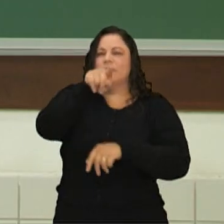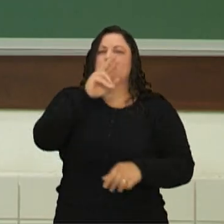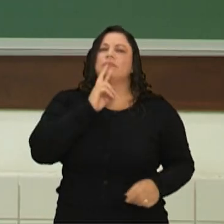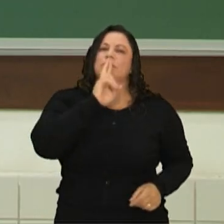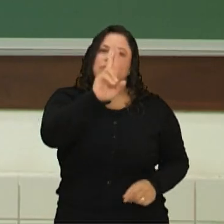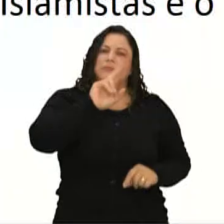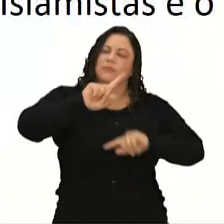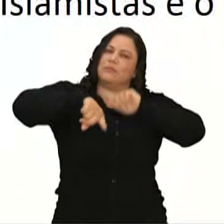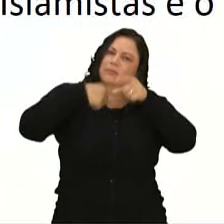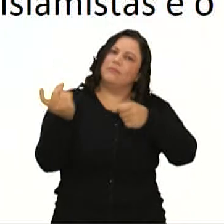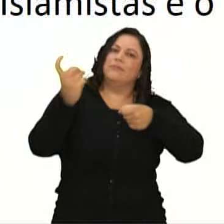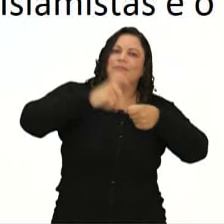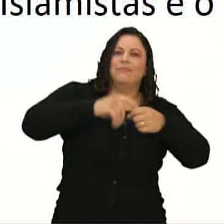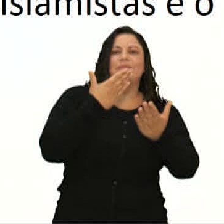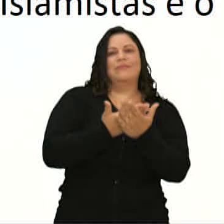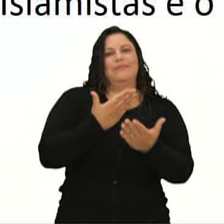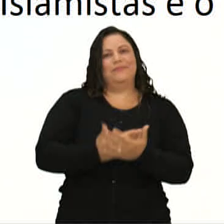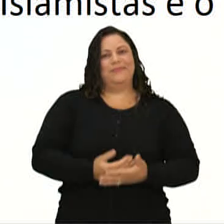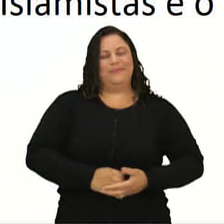a aula.